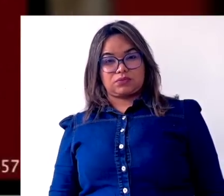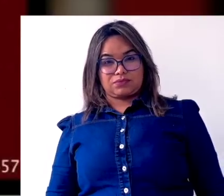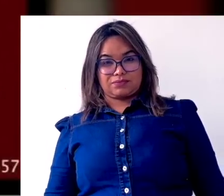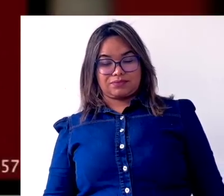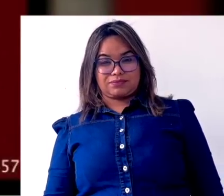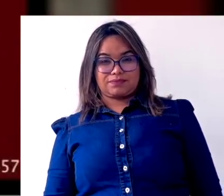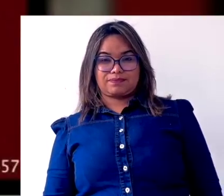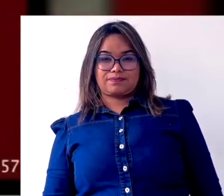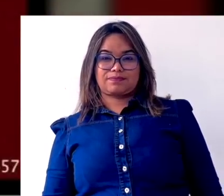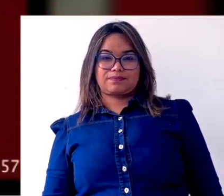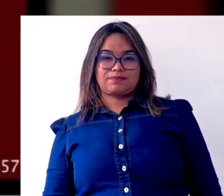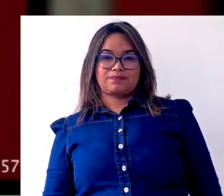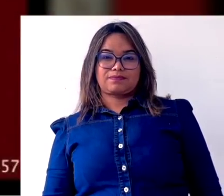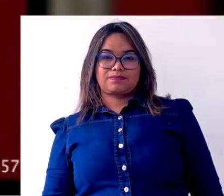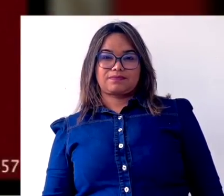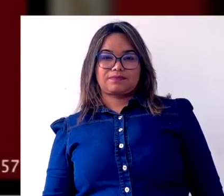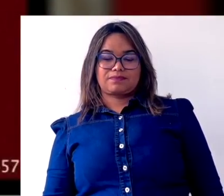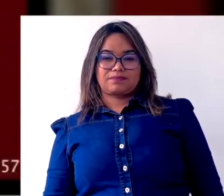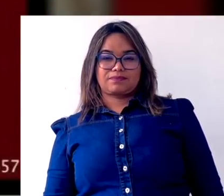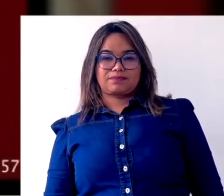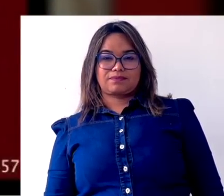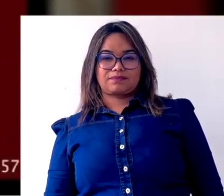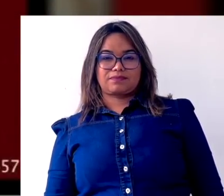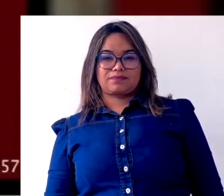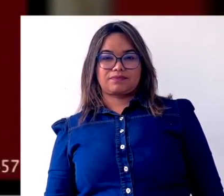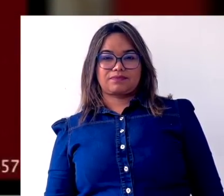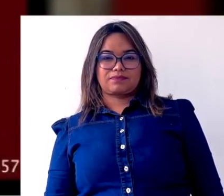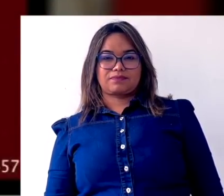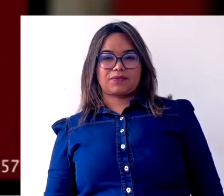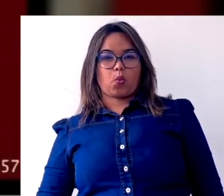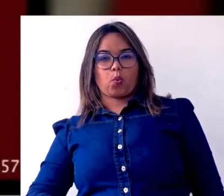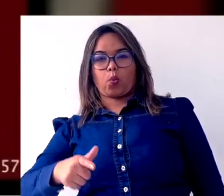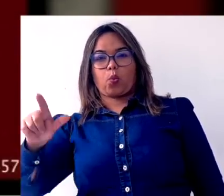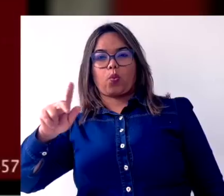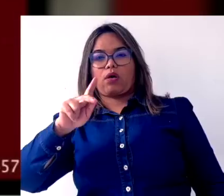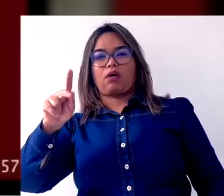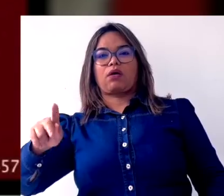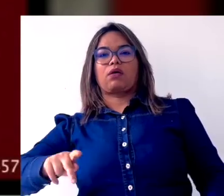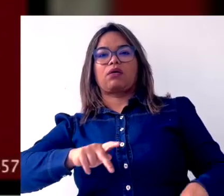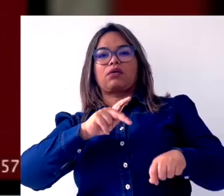A próxima nação Bow down.